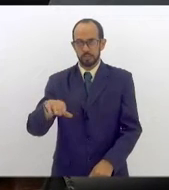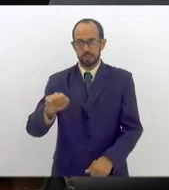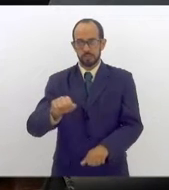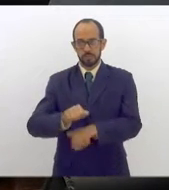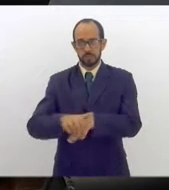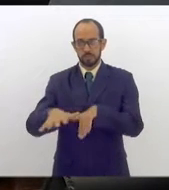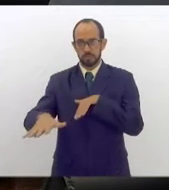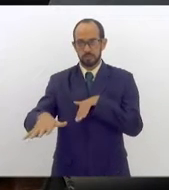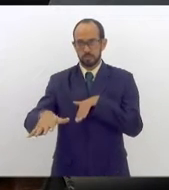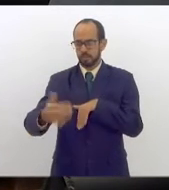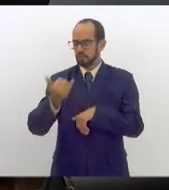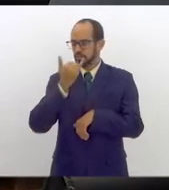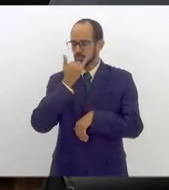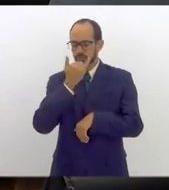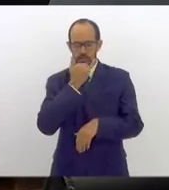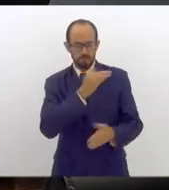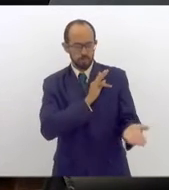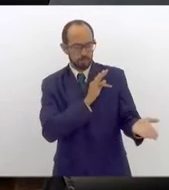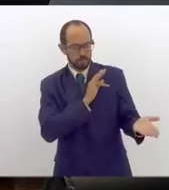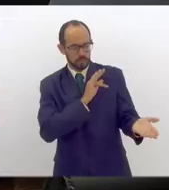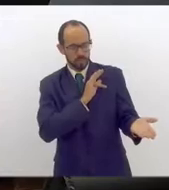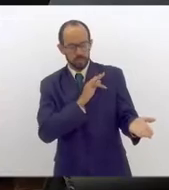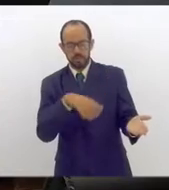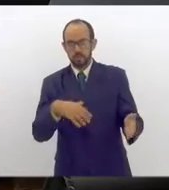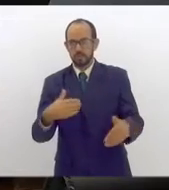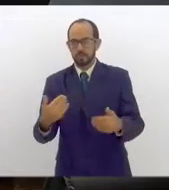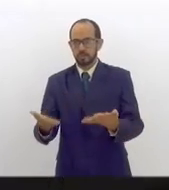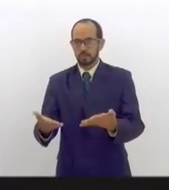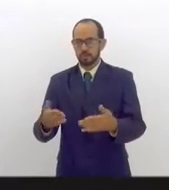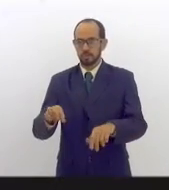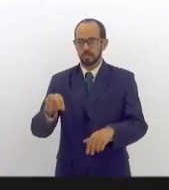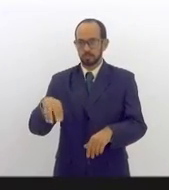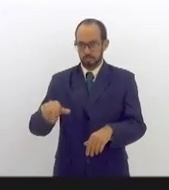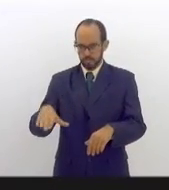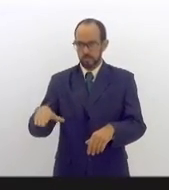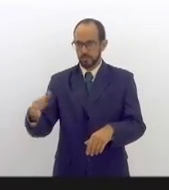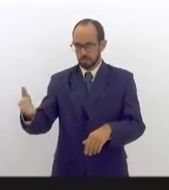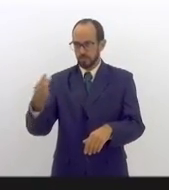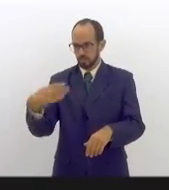deputada Marta Rocha. Deputado Carlos Mink, para me te parecer.